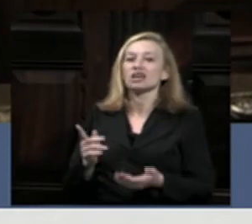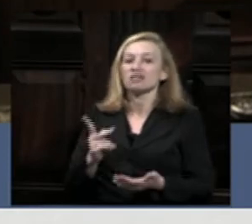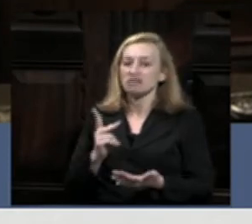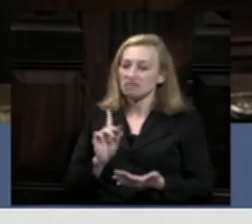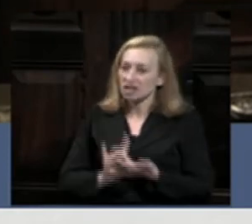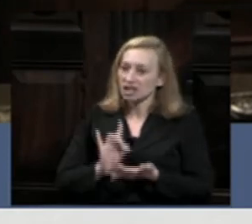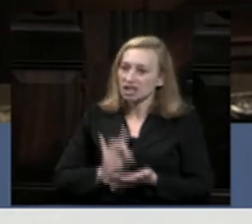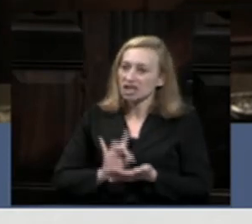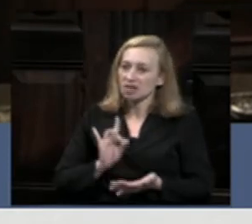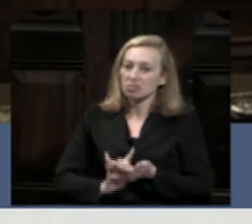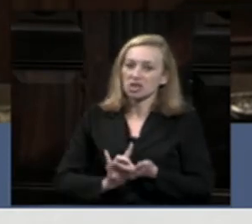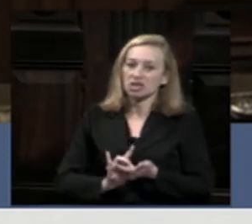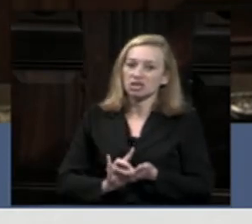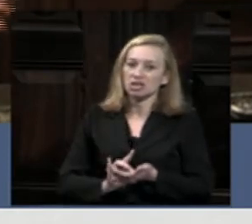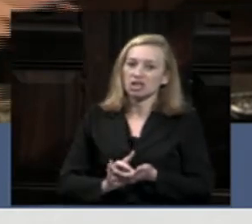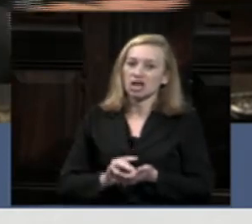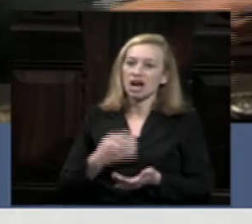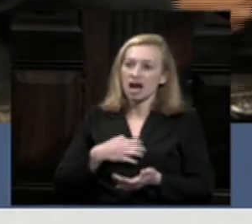senhor presidente.